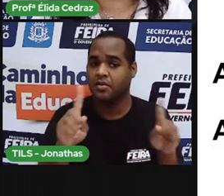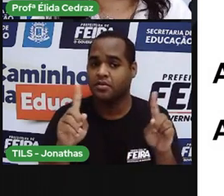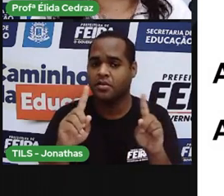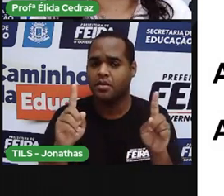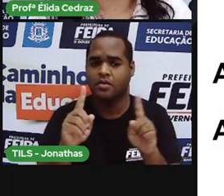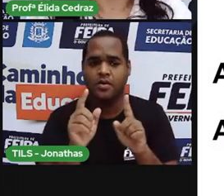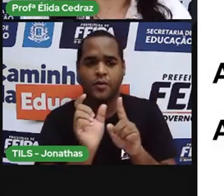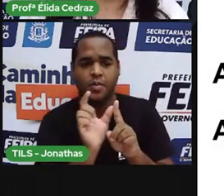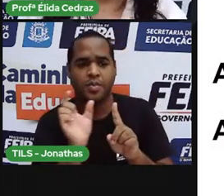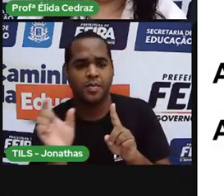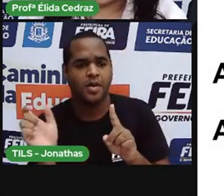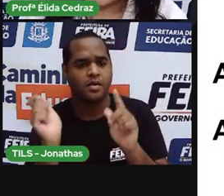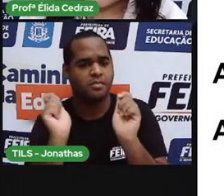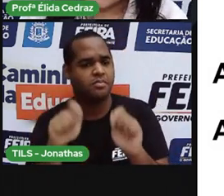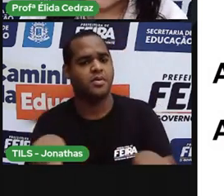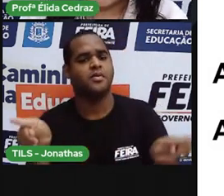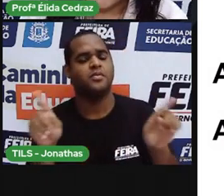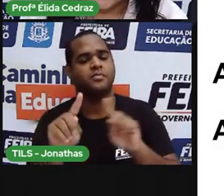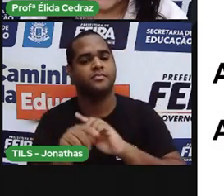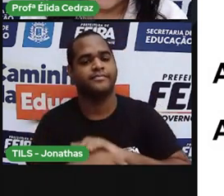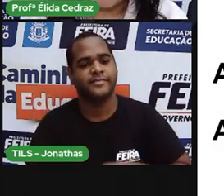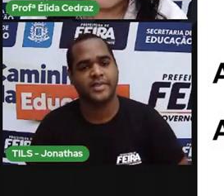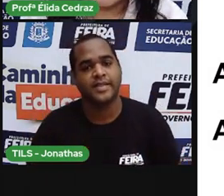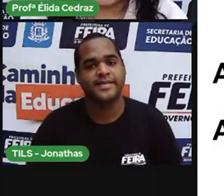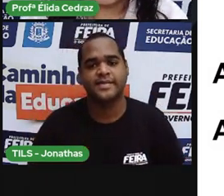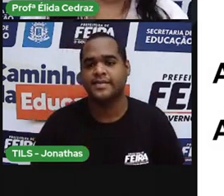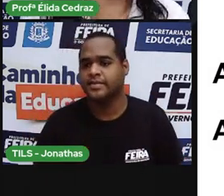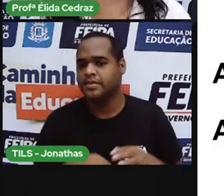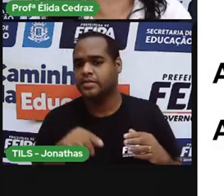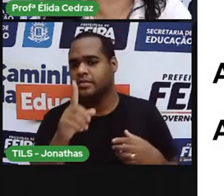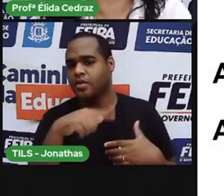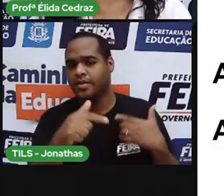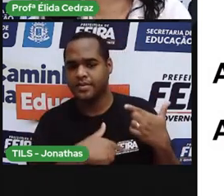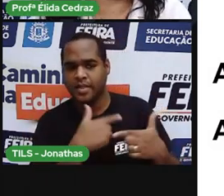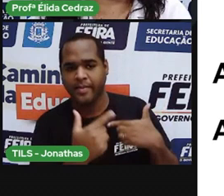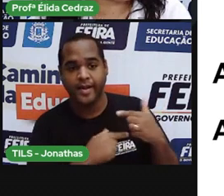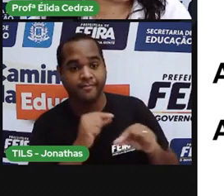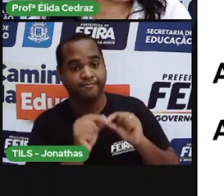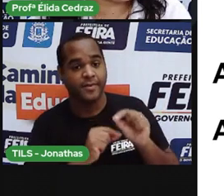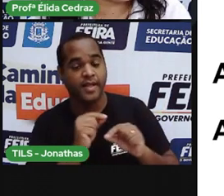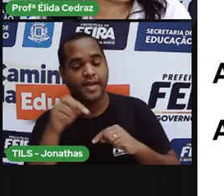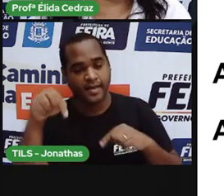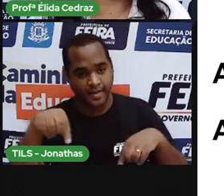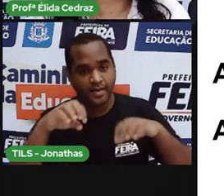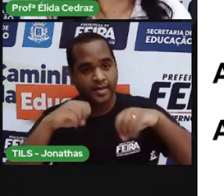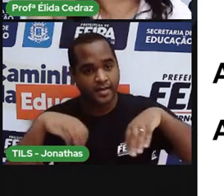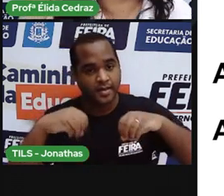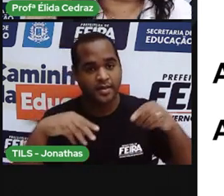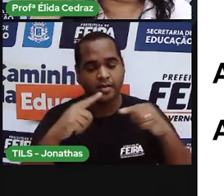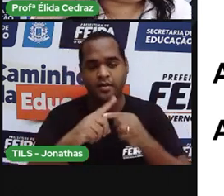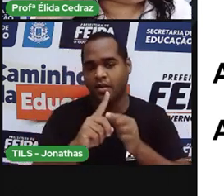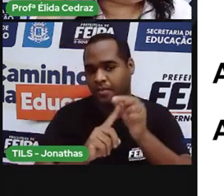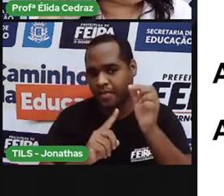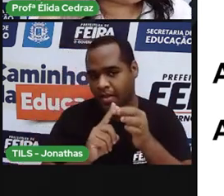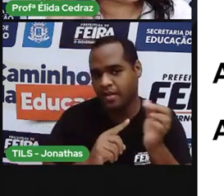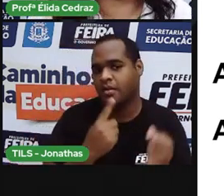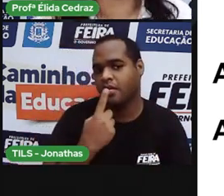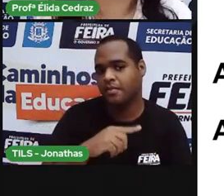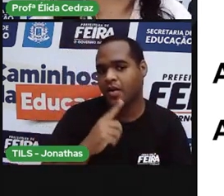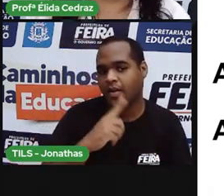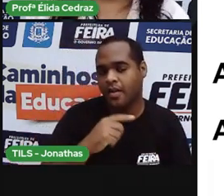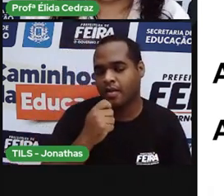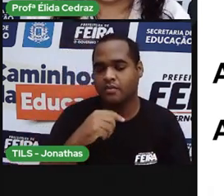espaço. Esse jeito da gente trabalhar na sala de aula com o palito de picolé ou com o dedo